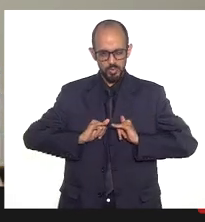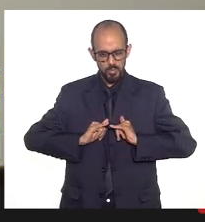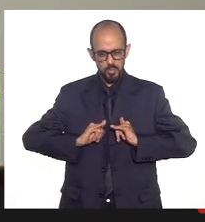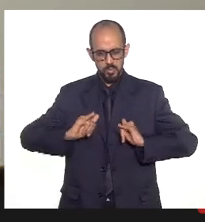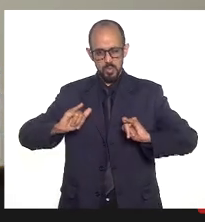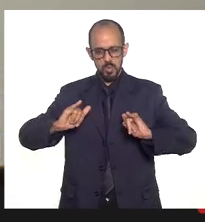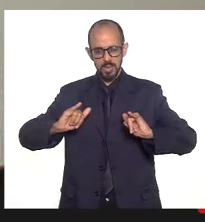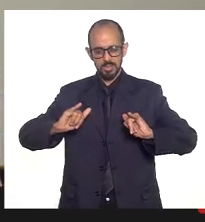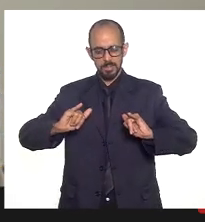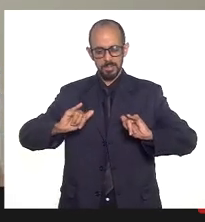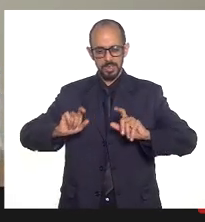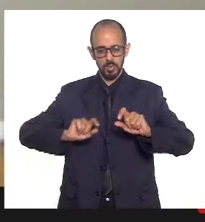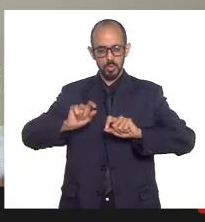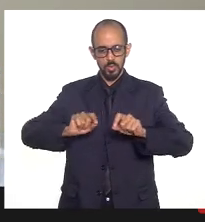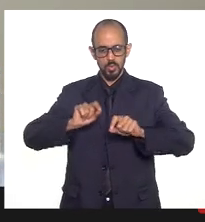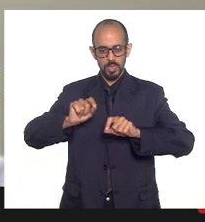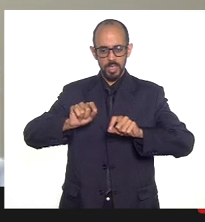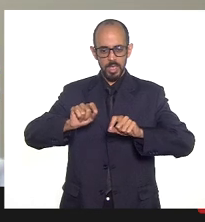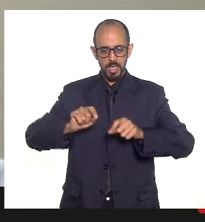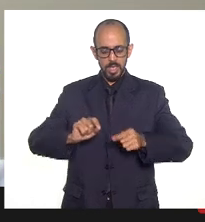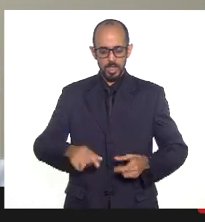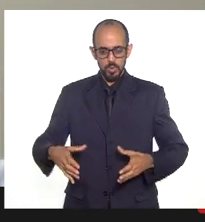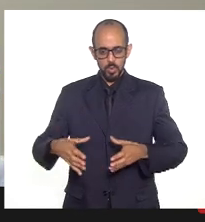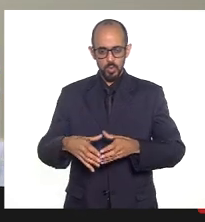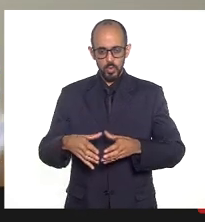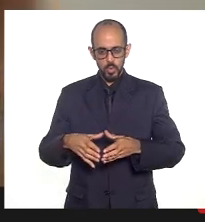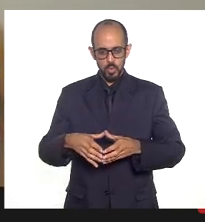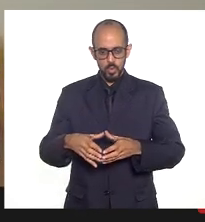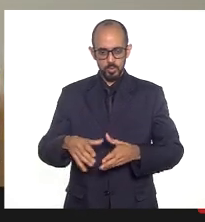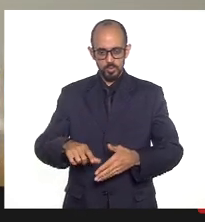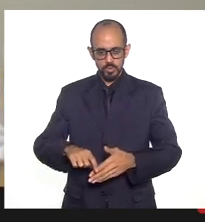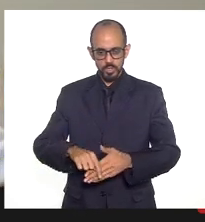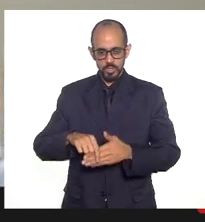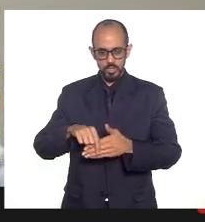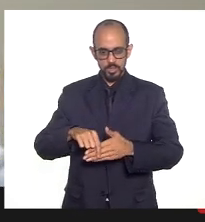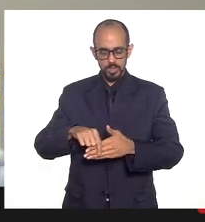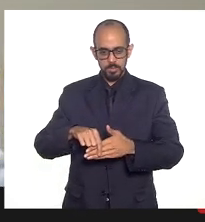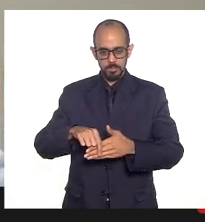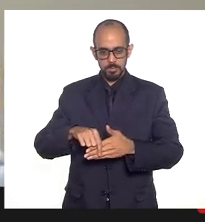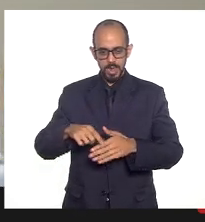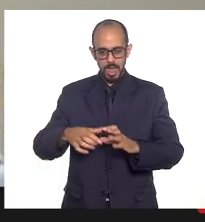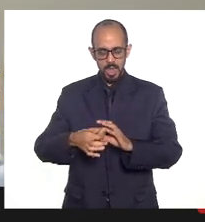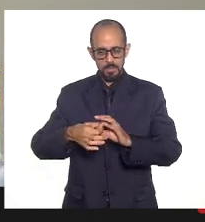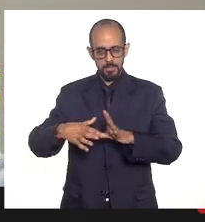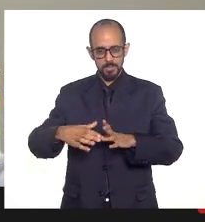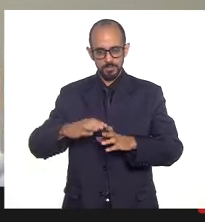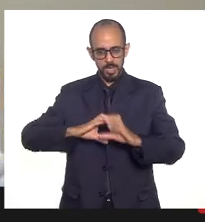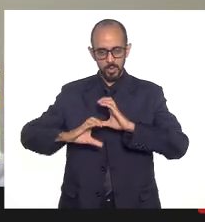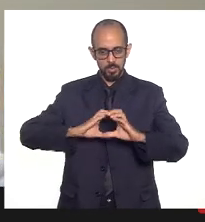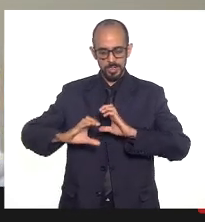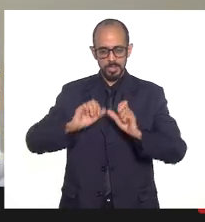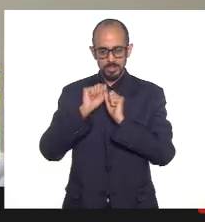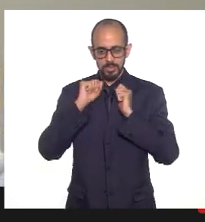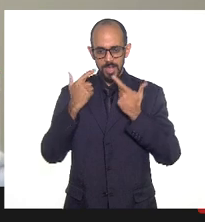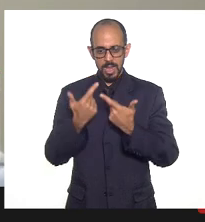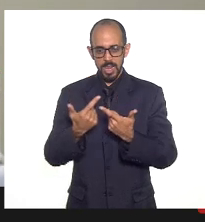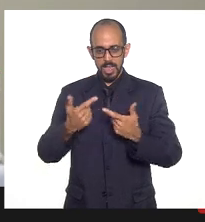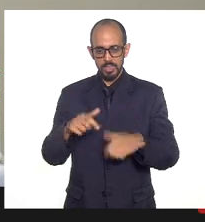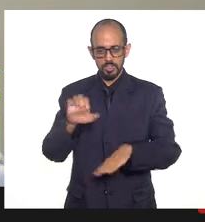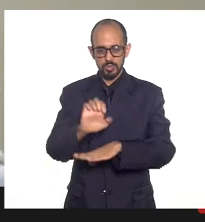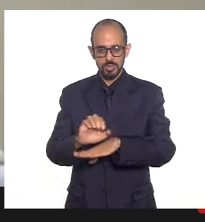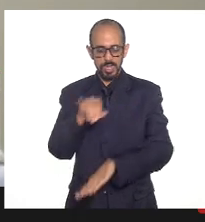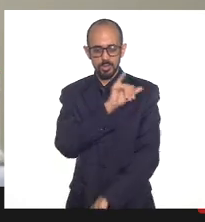lançamento da Frente Parlamentar pela Democratização da Comunicação da Assembleia Legislativa do